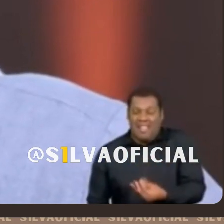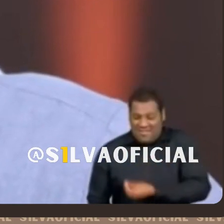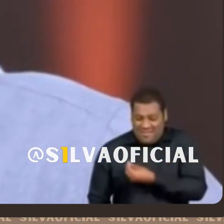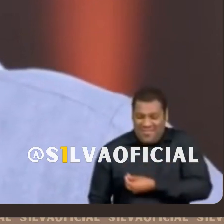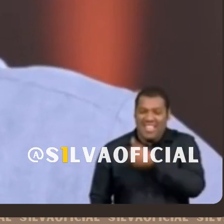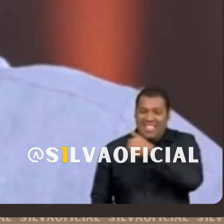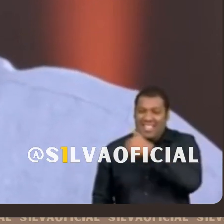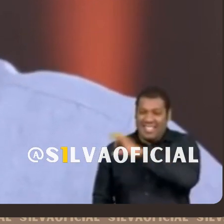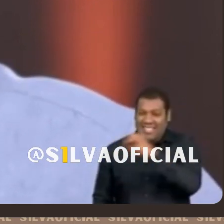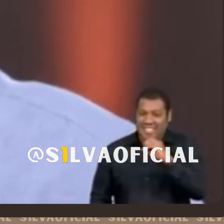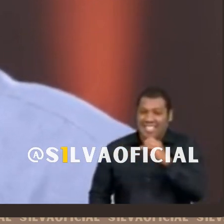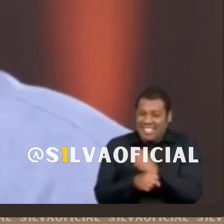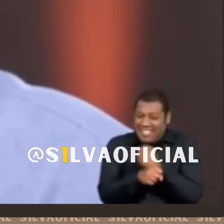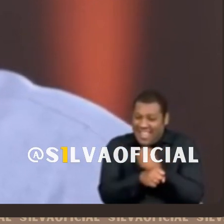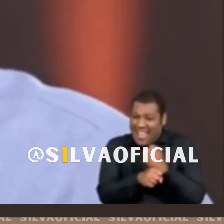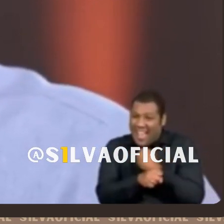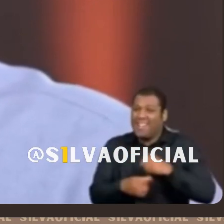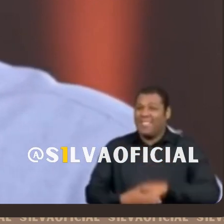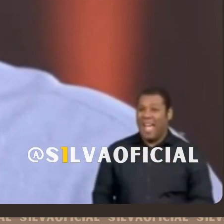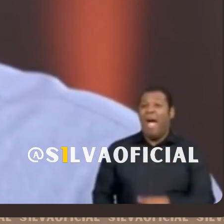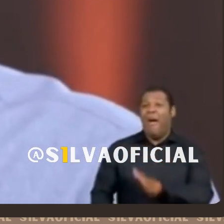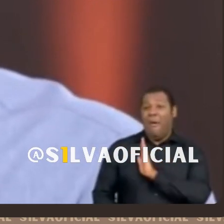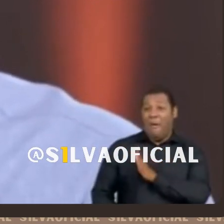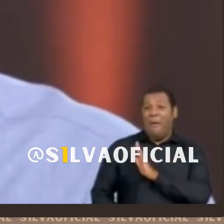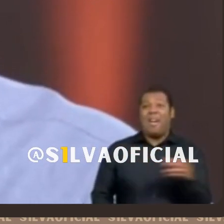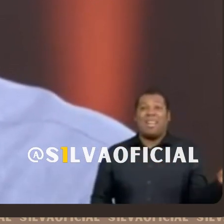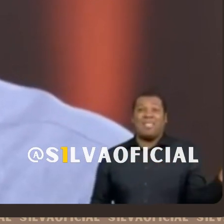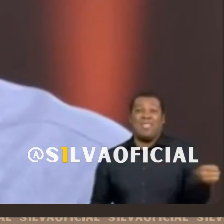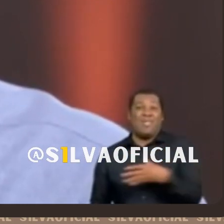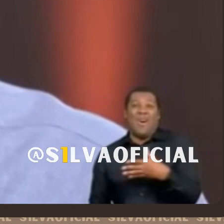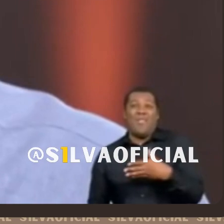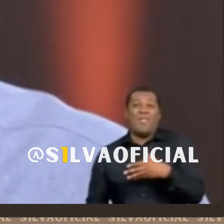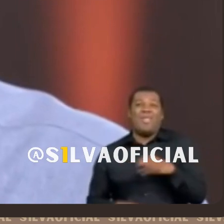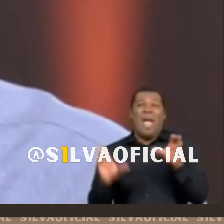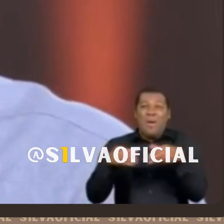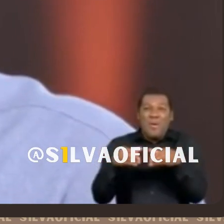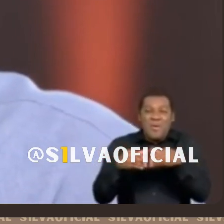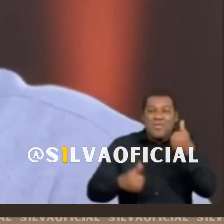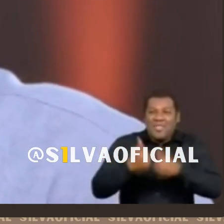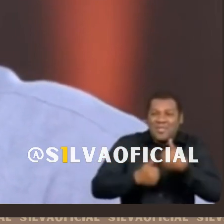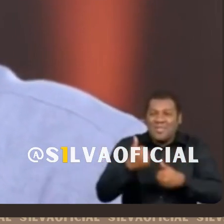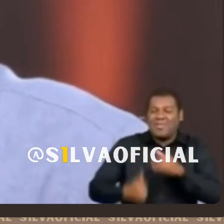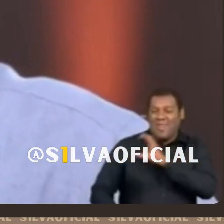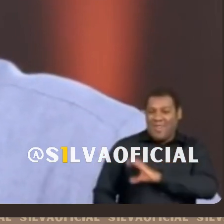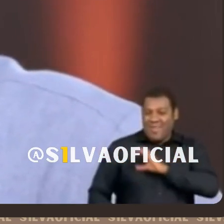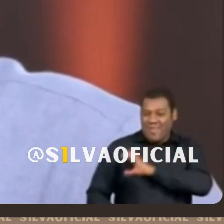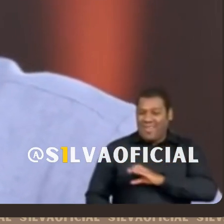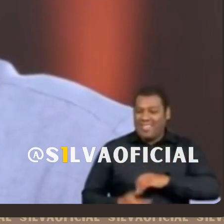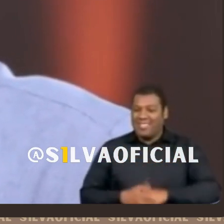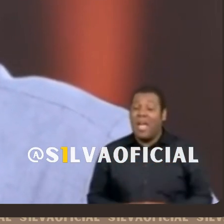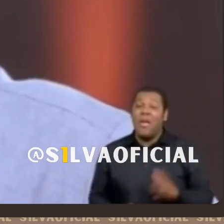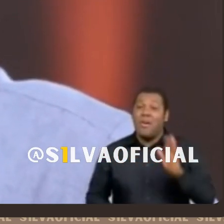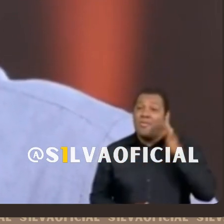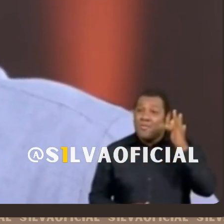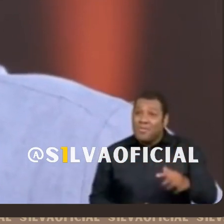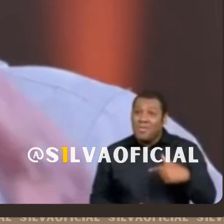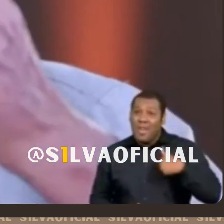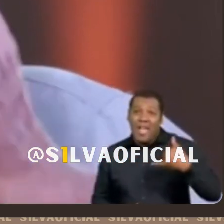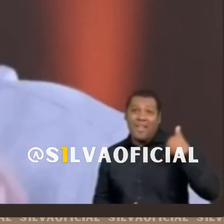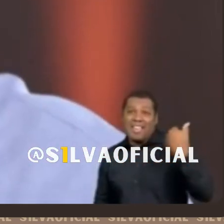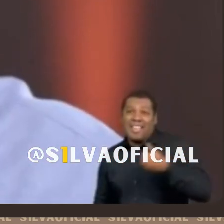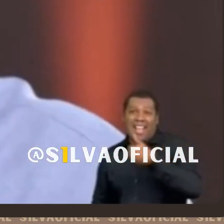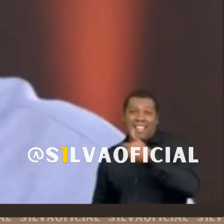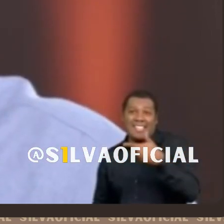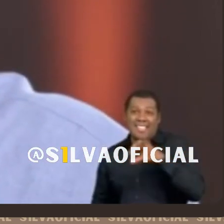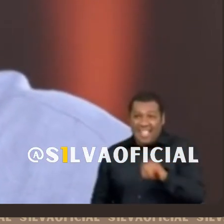anos. Quando eu completar 120, você ainda está jovem, sabe? Falando de futebol, falando de qualquer outra coisa.